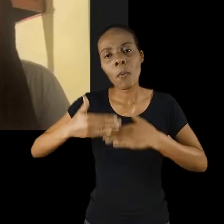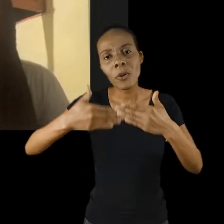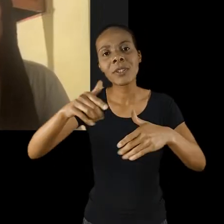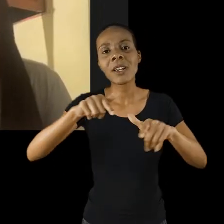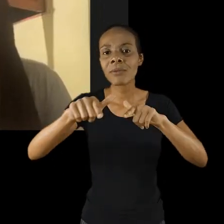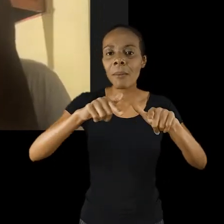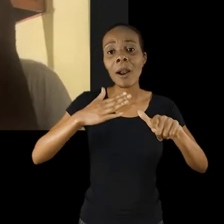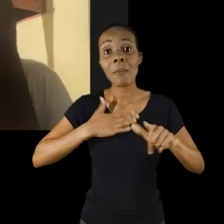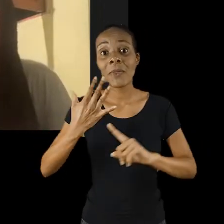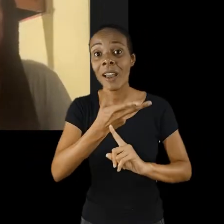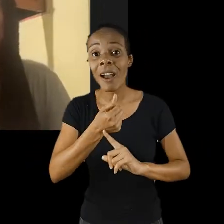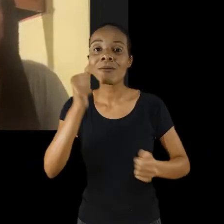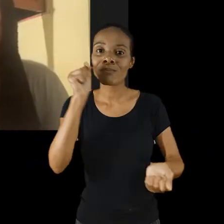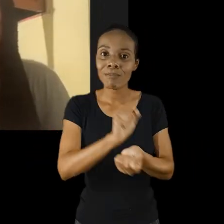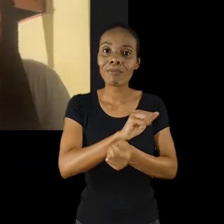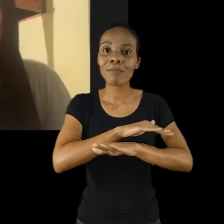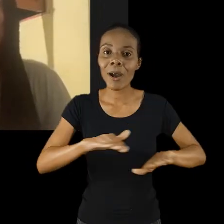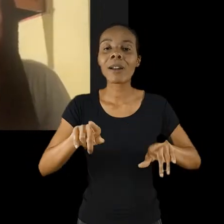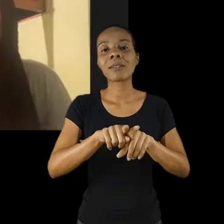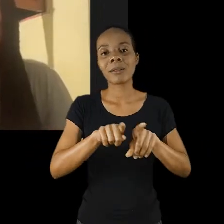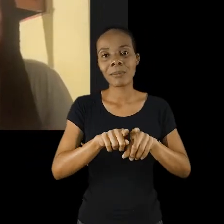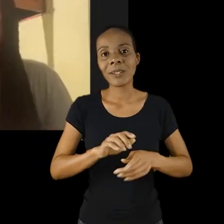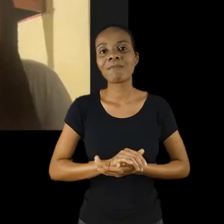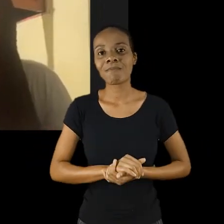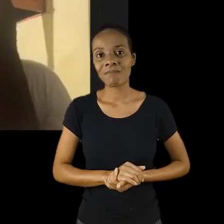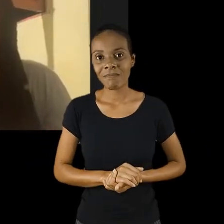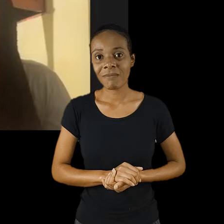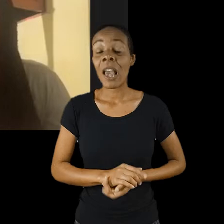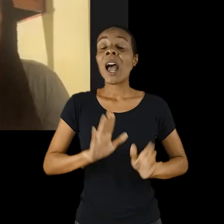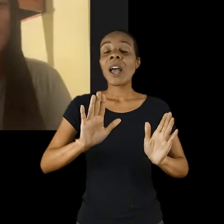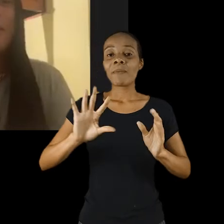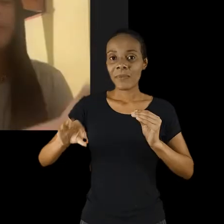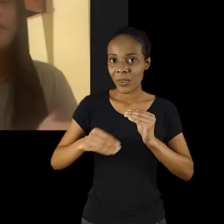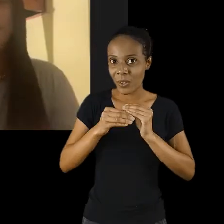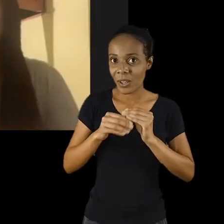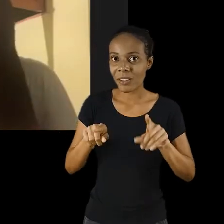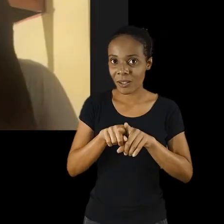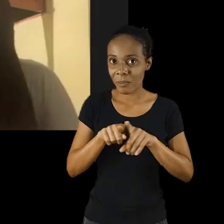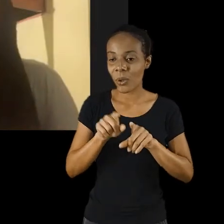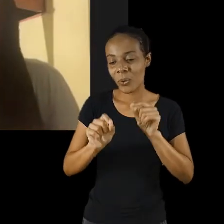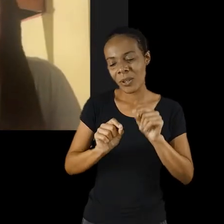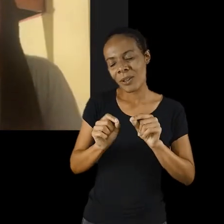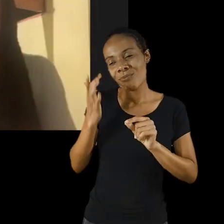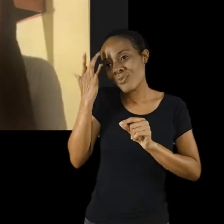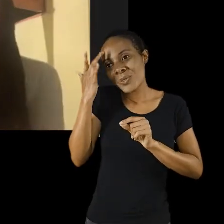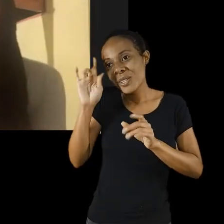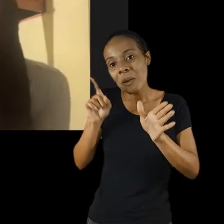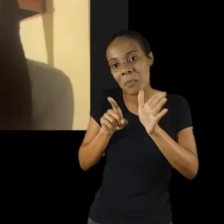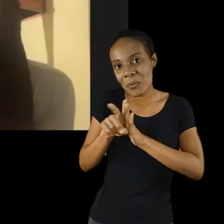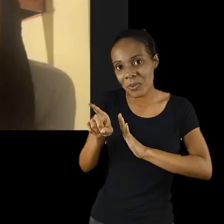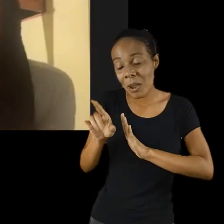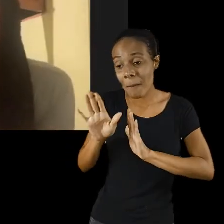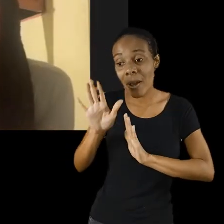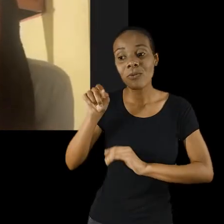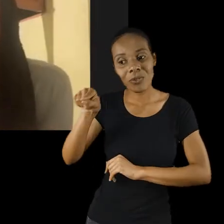E minha irmã, eu acho que assim, né? Eu quero, não sei se é perguntar, mas você falou que tem vários